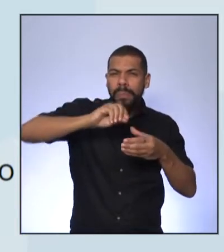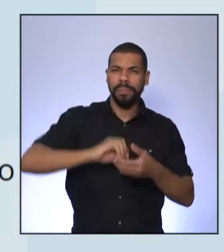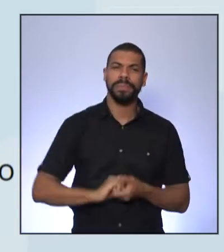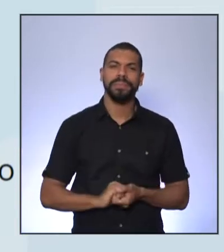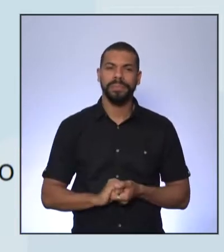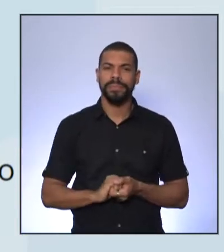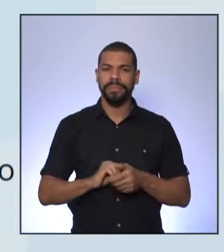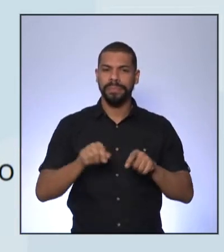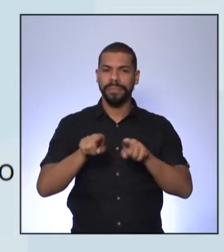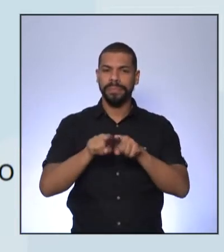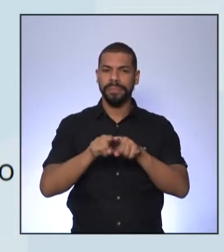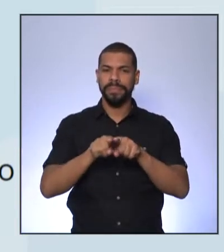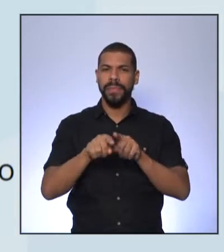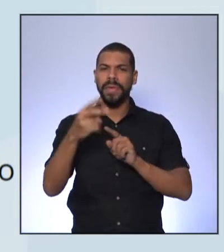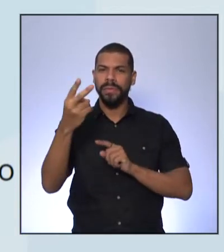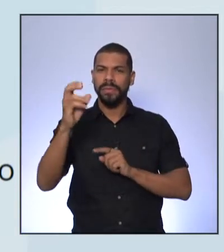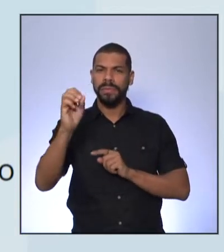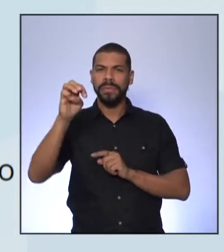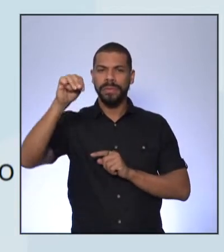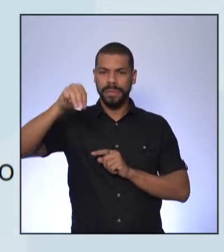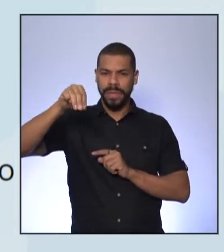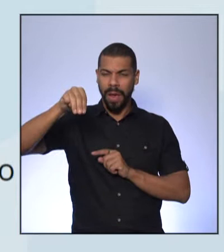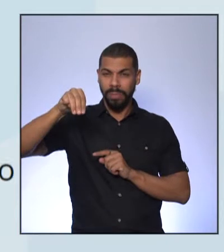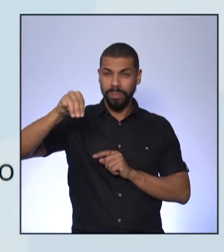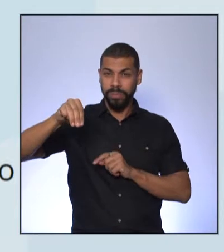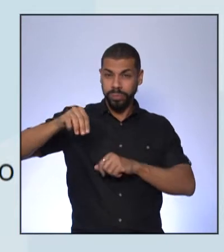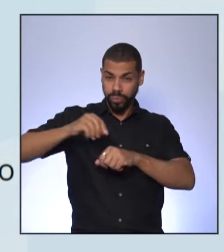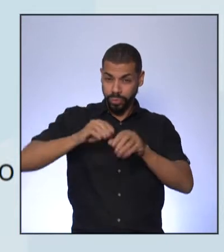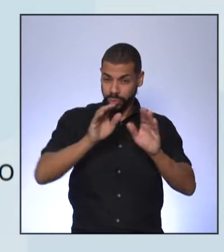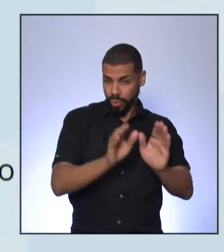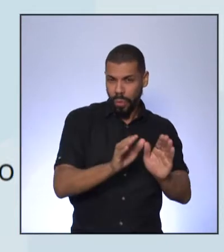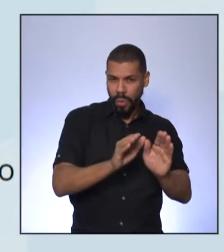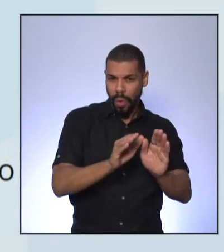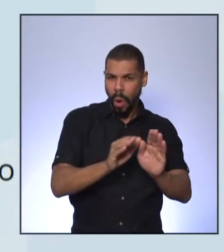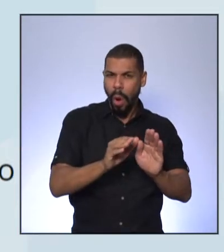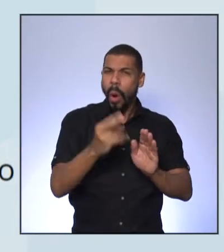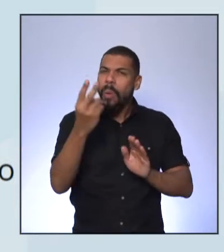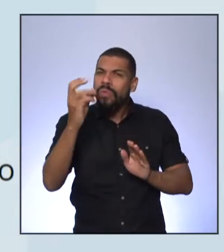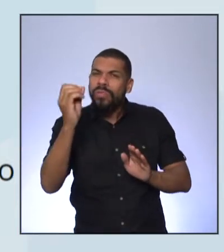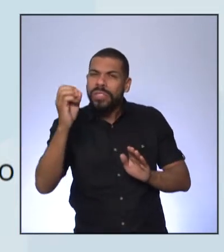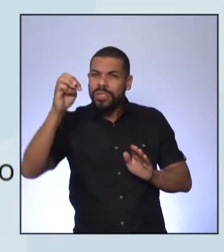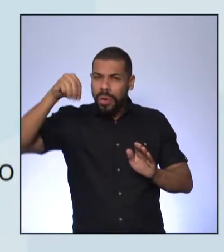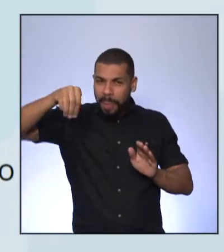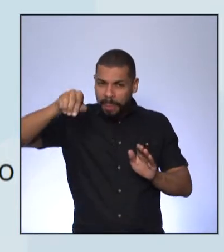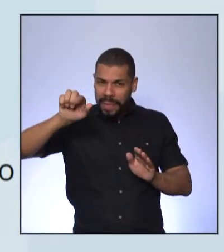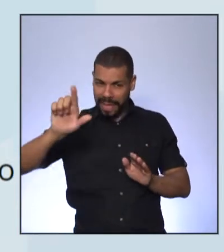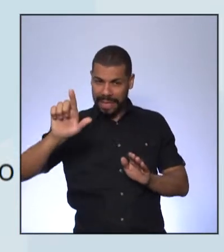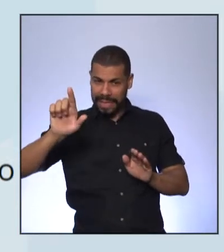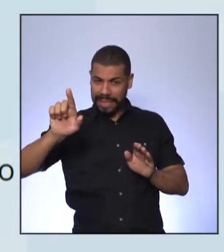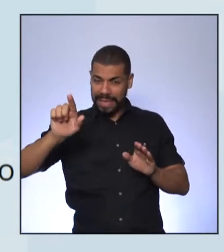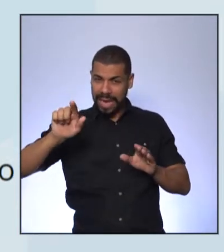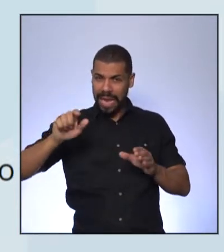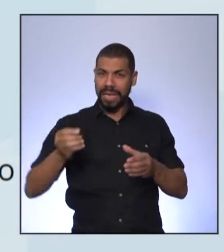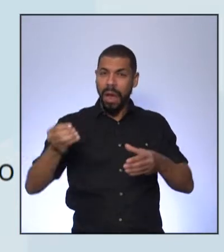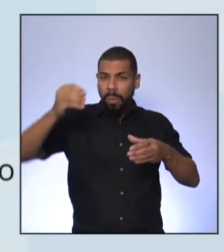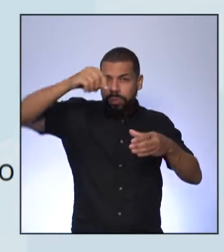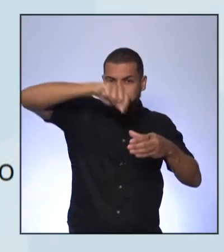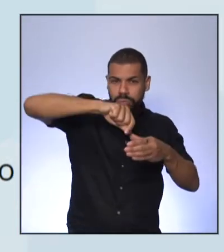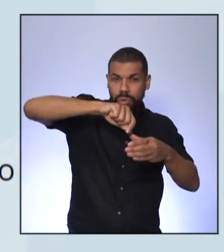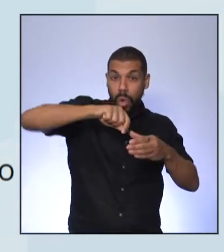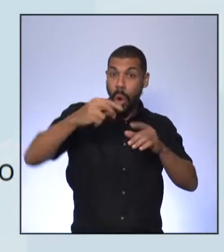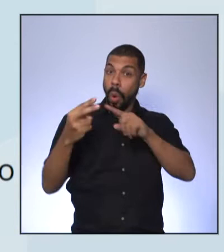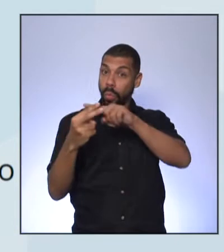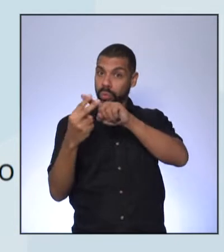No outro copo, eu coloquei o mesmo volume de água, os 20 ml. Acrescentei, ao invés de serem